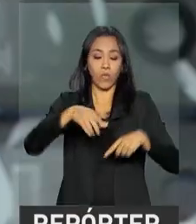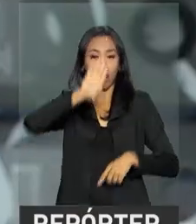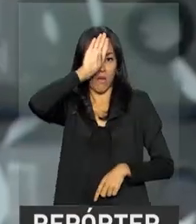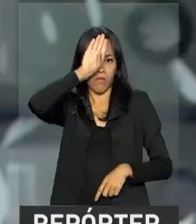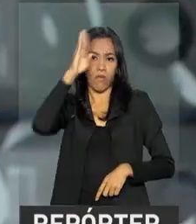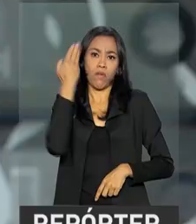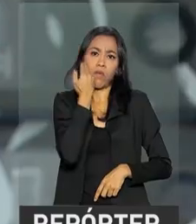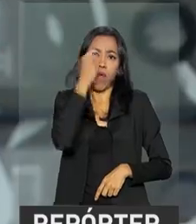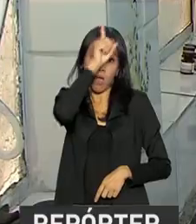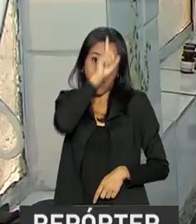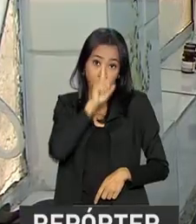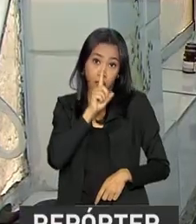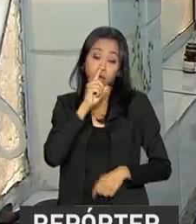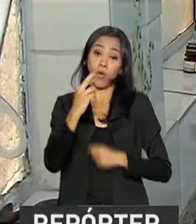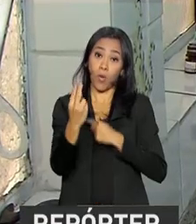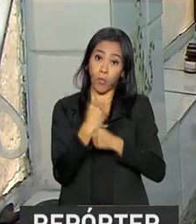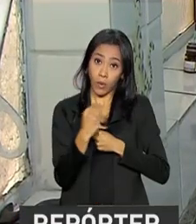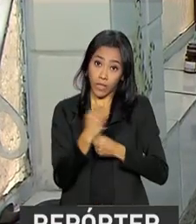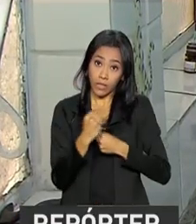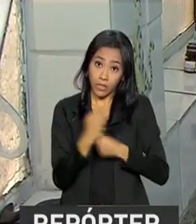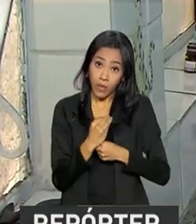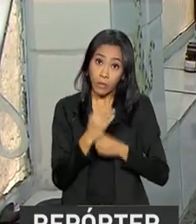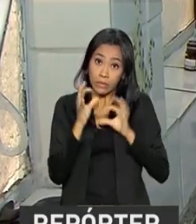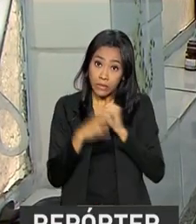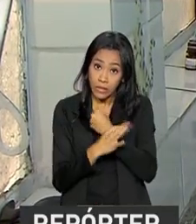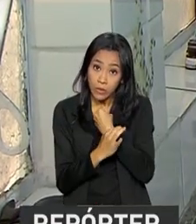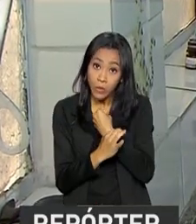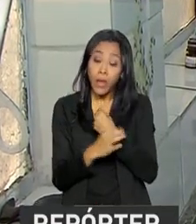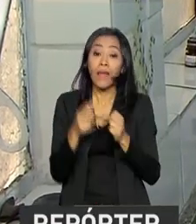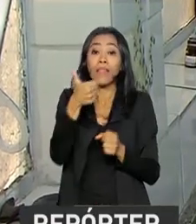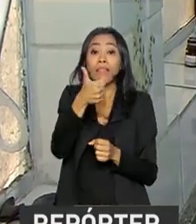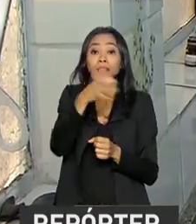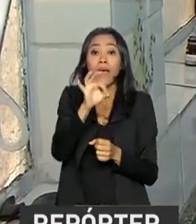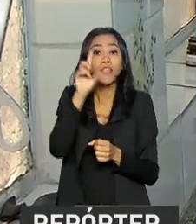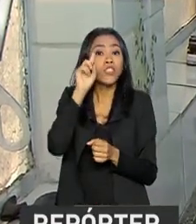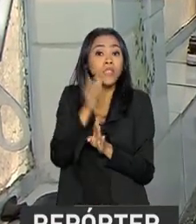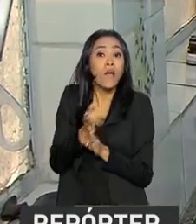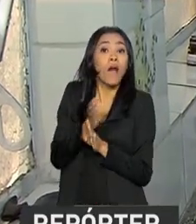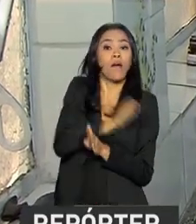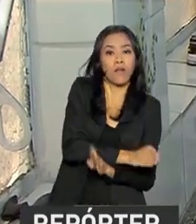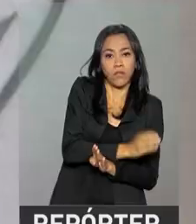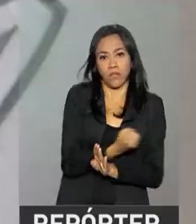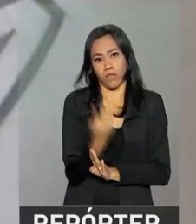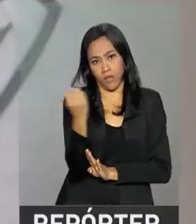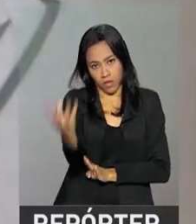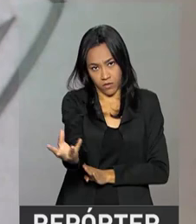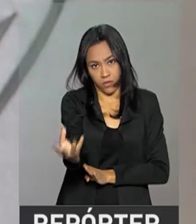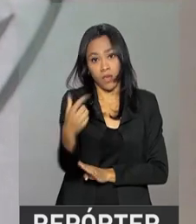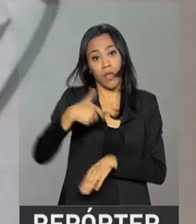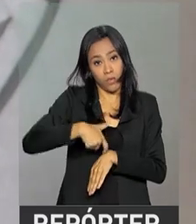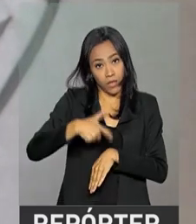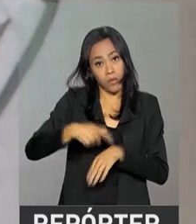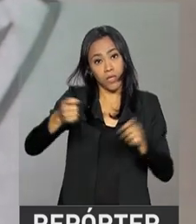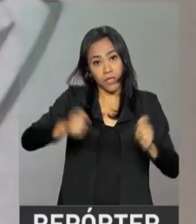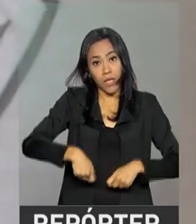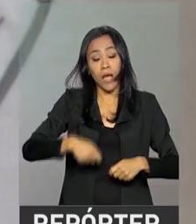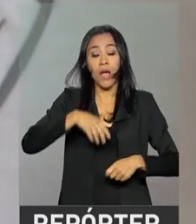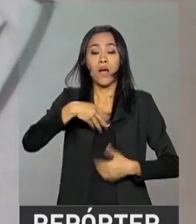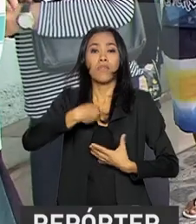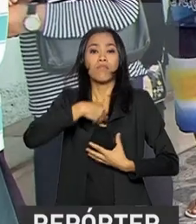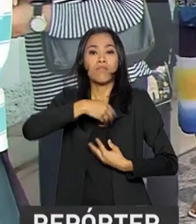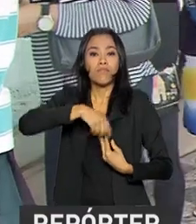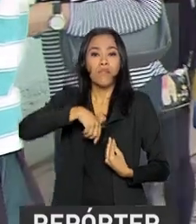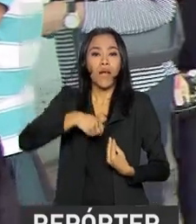garantir a proteção a dose deve ser aplicada pelo menos dez dias antes da viagem o tempo necessário para o organismo produzir